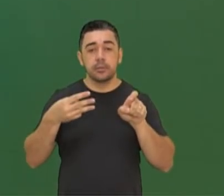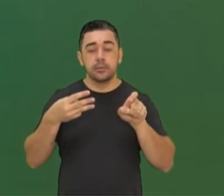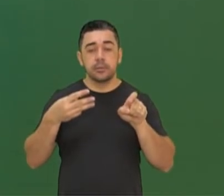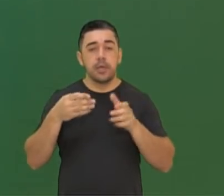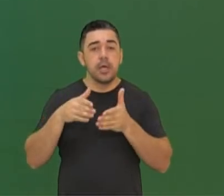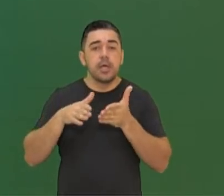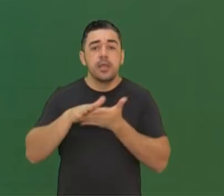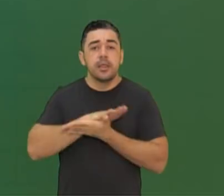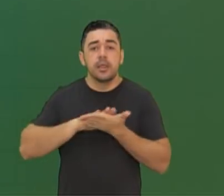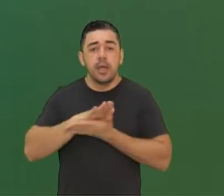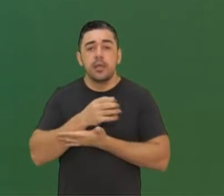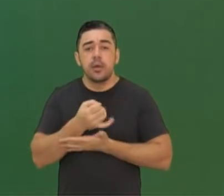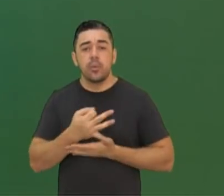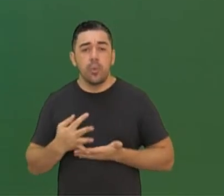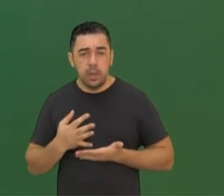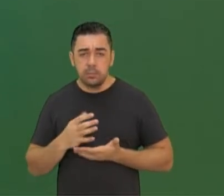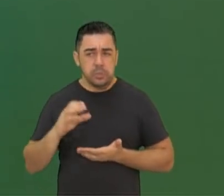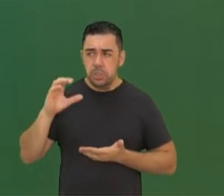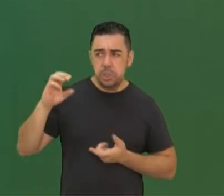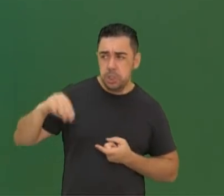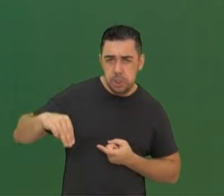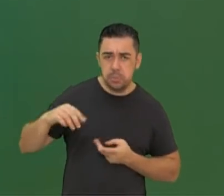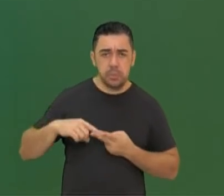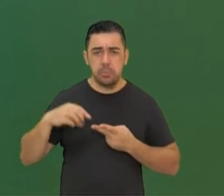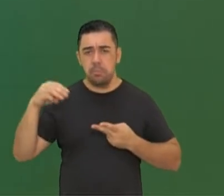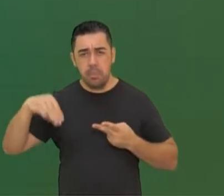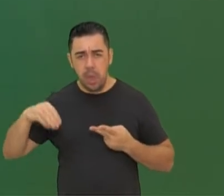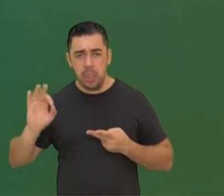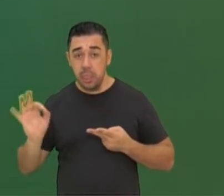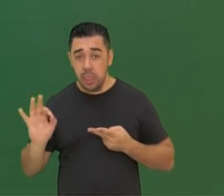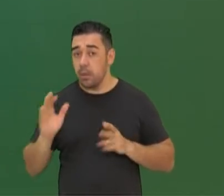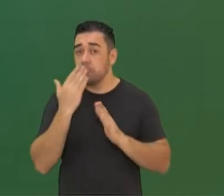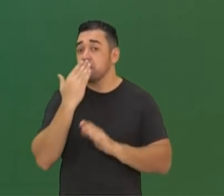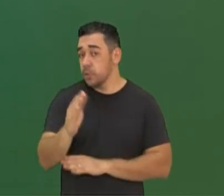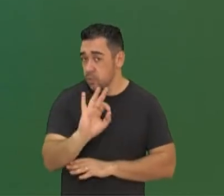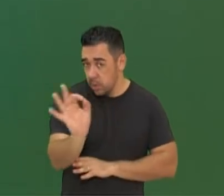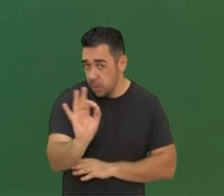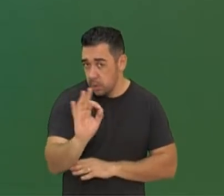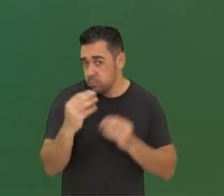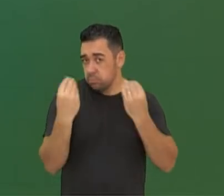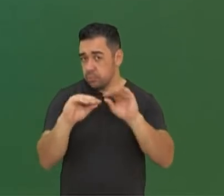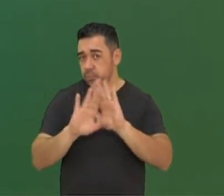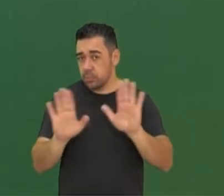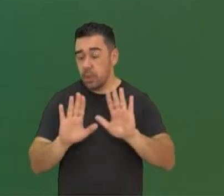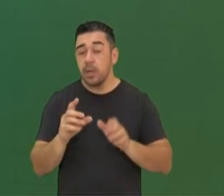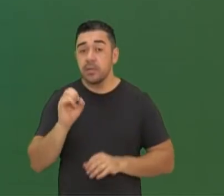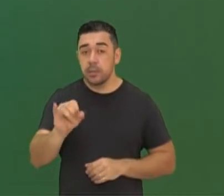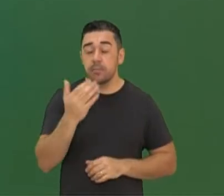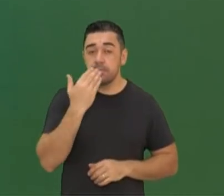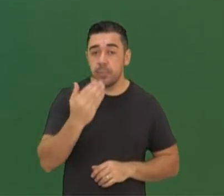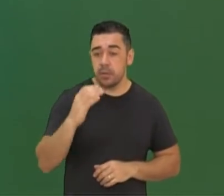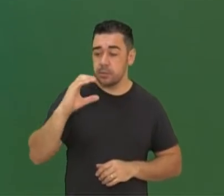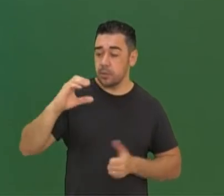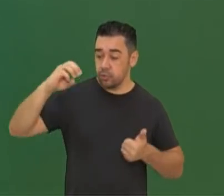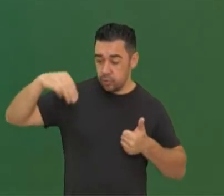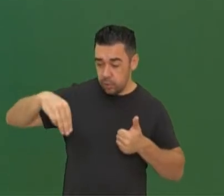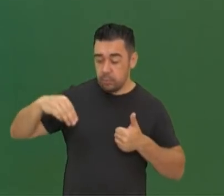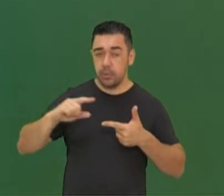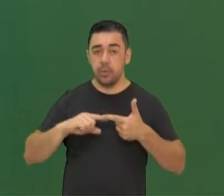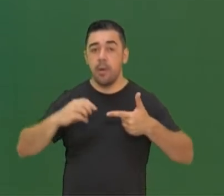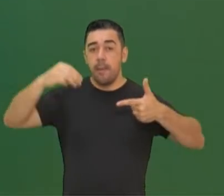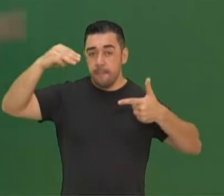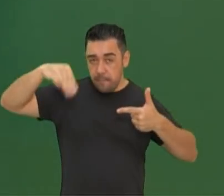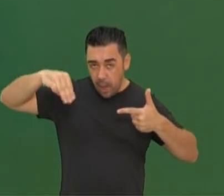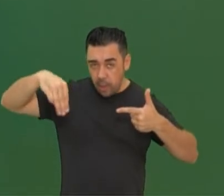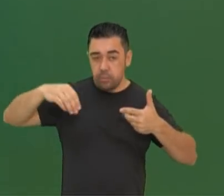medida? Porque o exercício não apresentava unidade de medida. Mas se o exercício tiver uma unidade, centímetros, metros, o que quer que seja, você